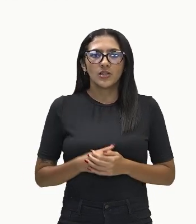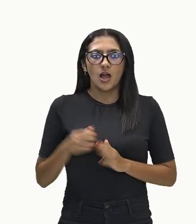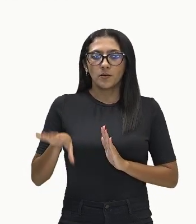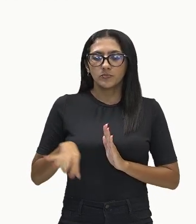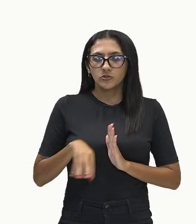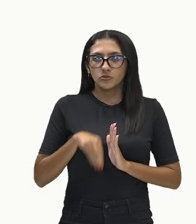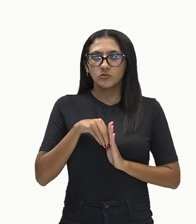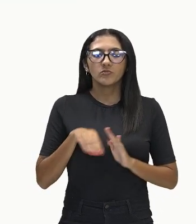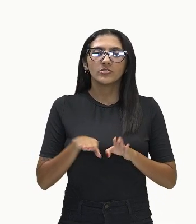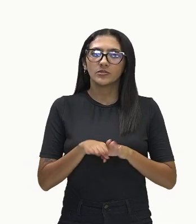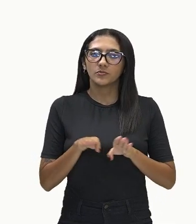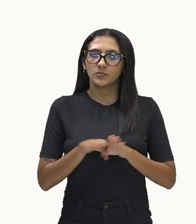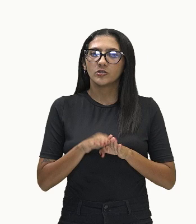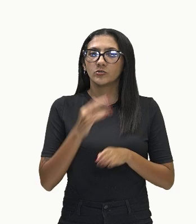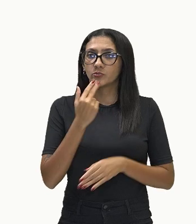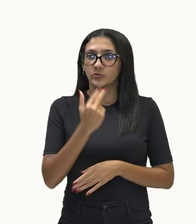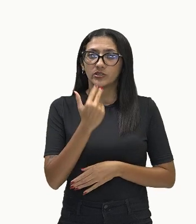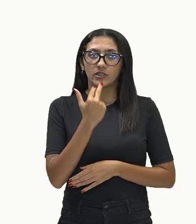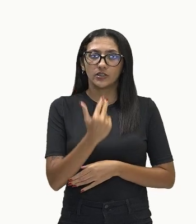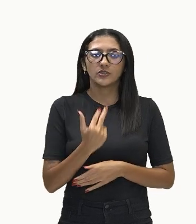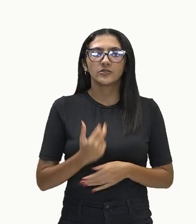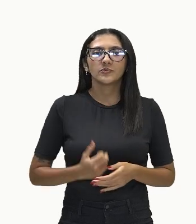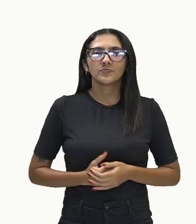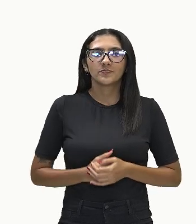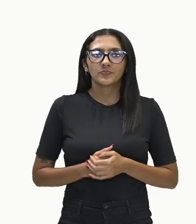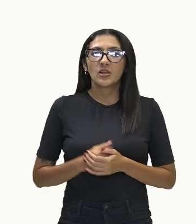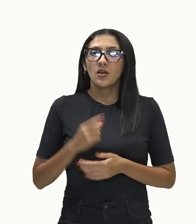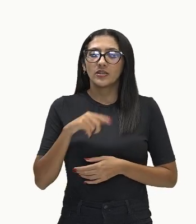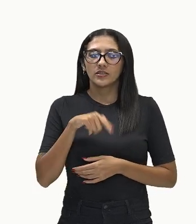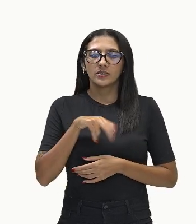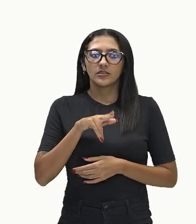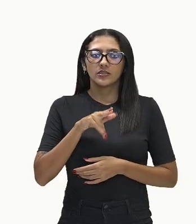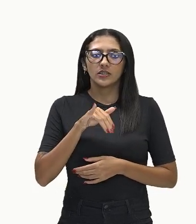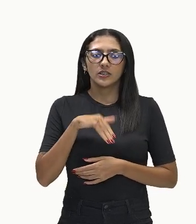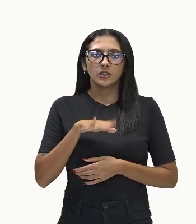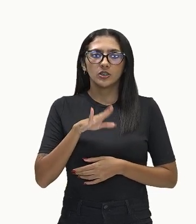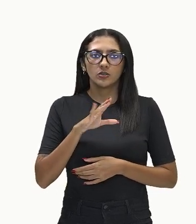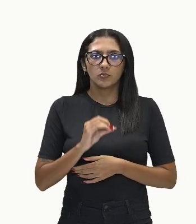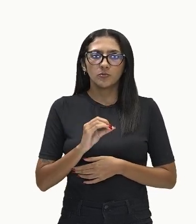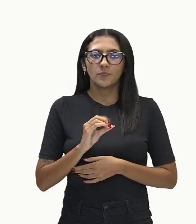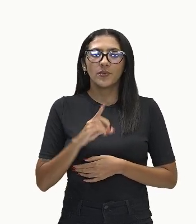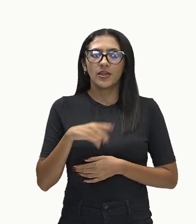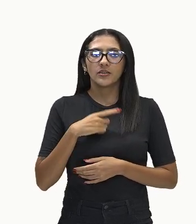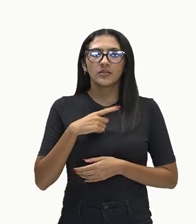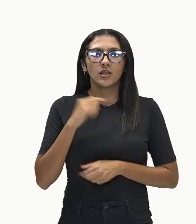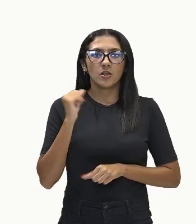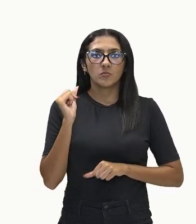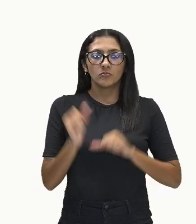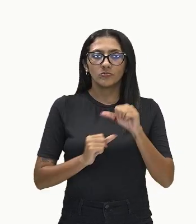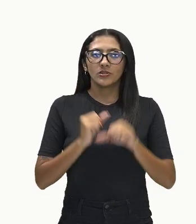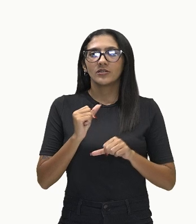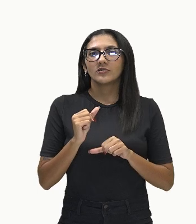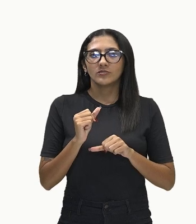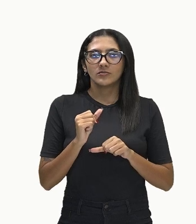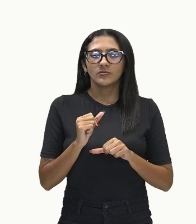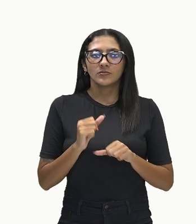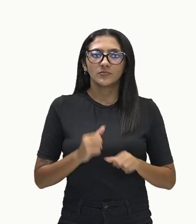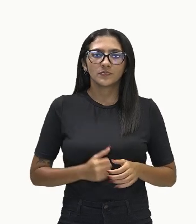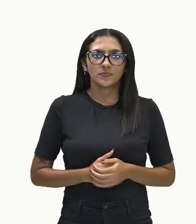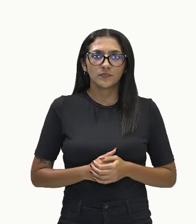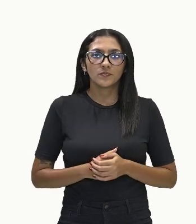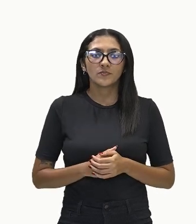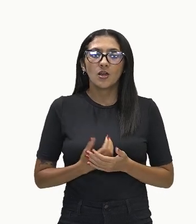os nutrientes. E esse quimo vai sofrer o quê? Transformações.